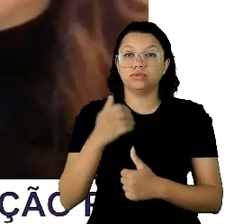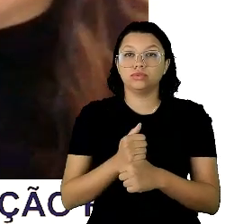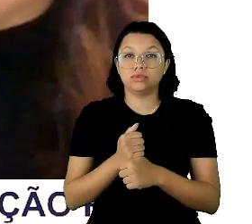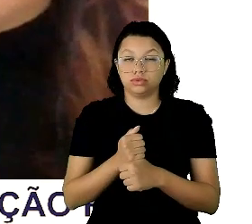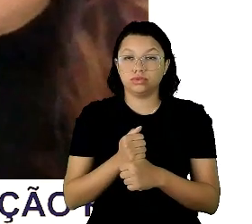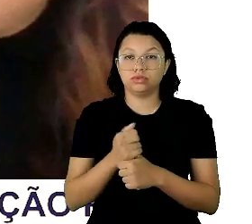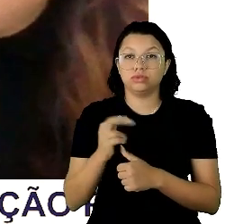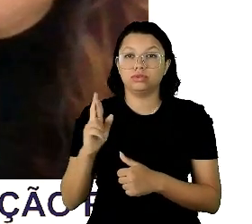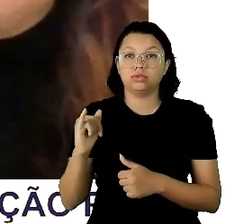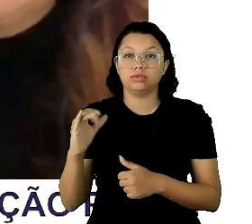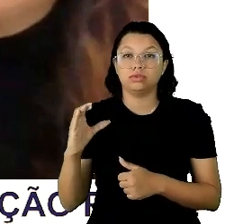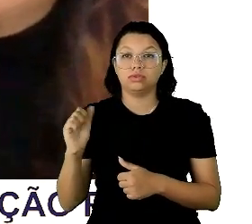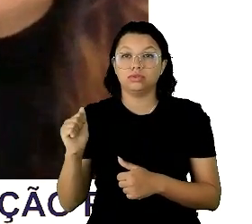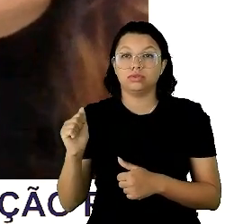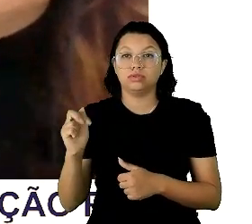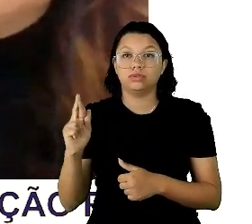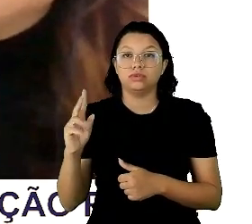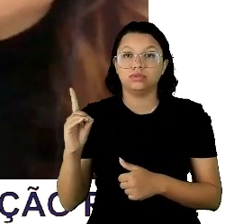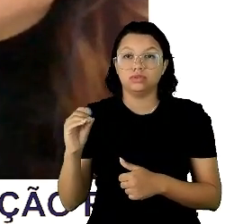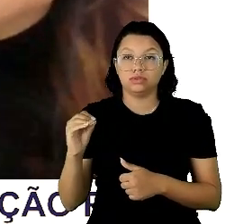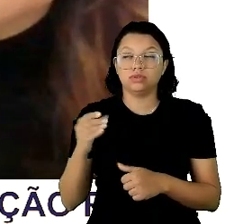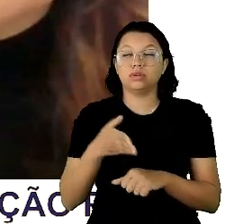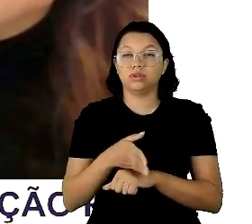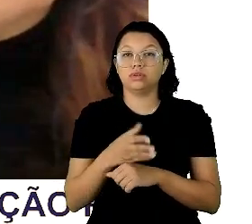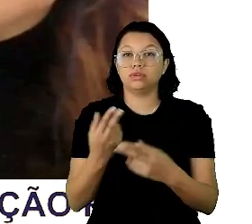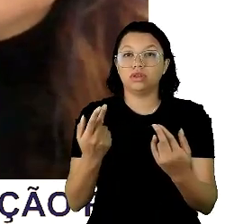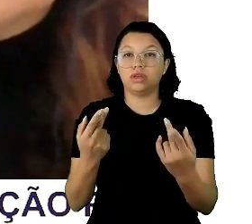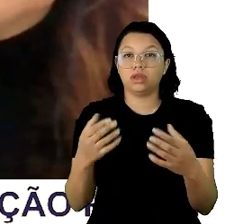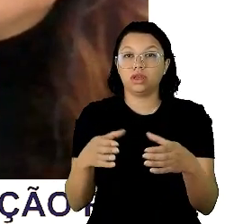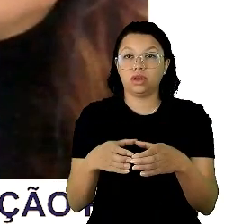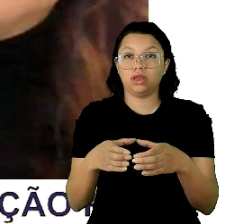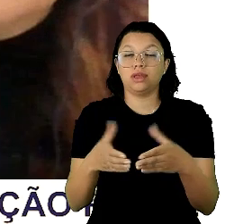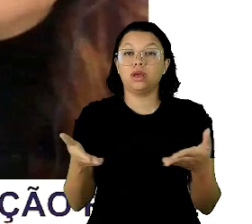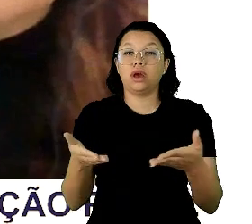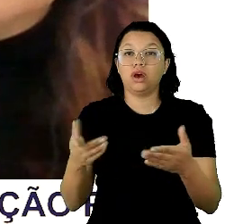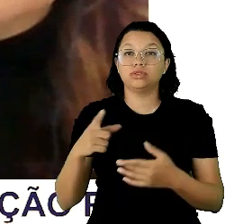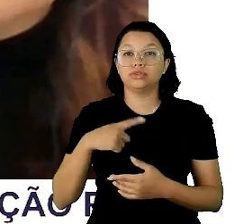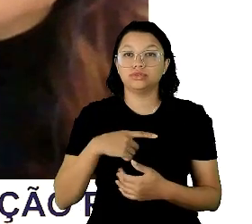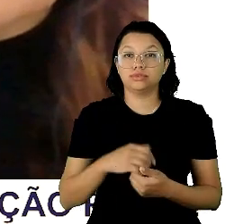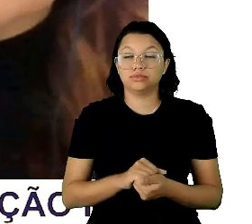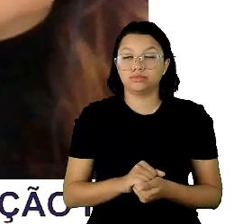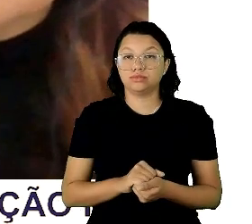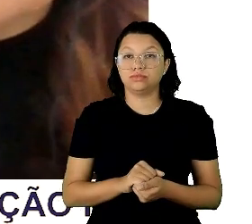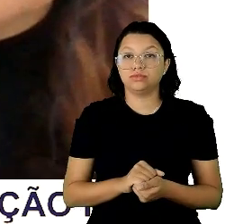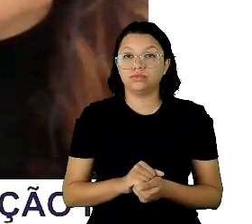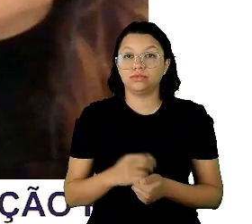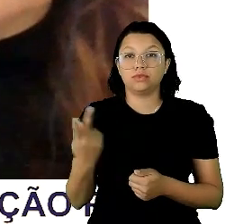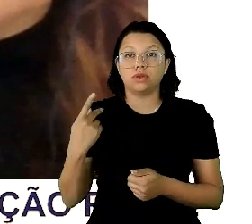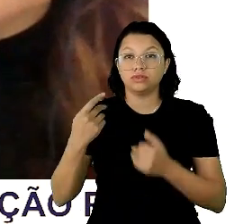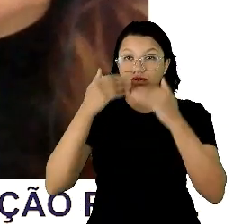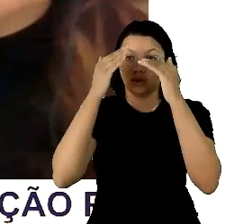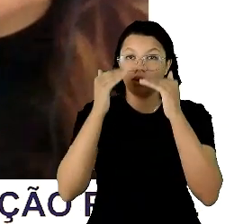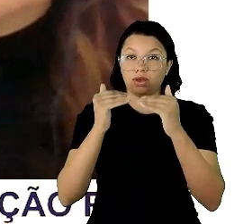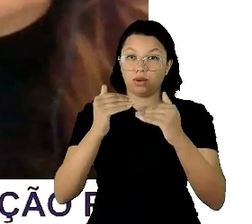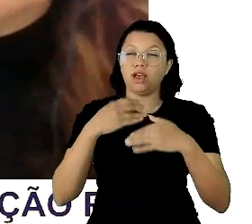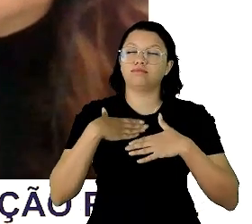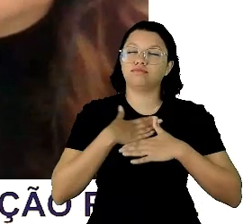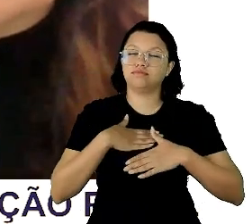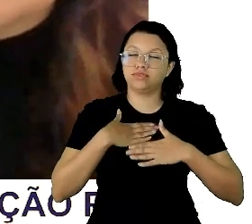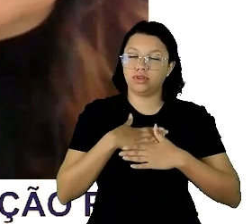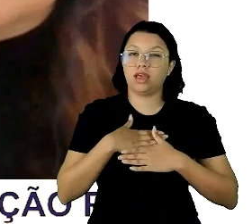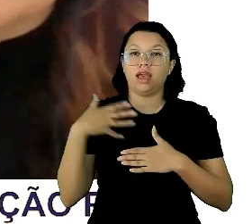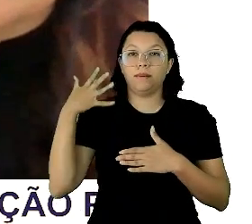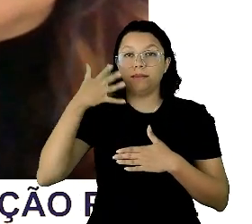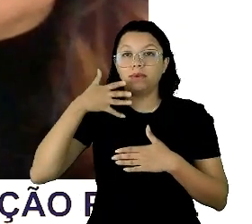membro da mesma comissão. Hoje nós teremos, para nossa honra e satisfação, a